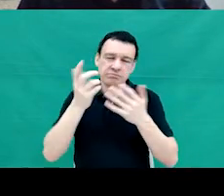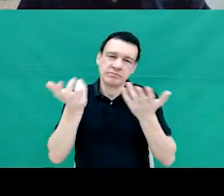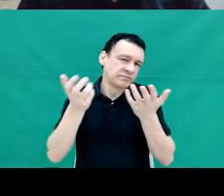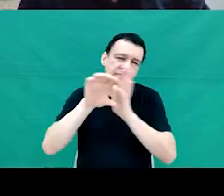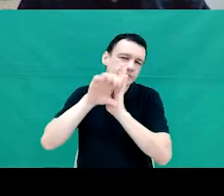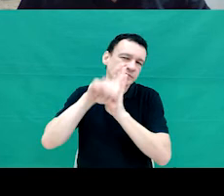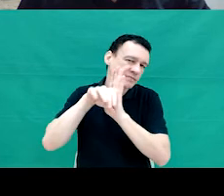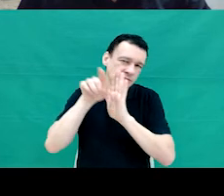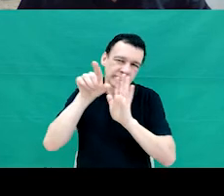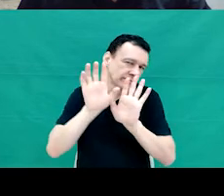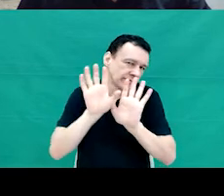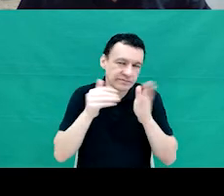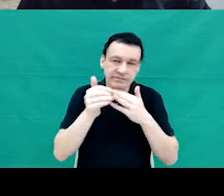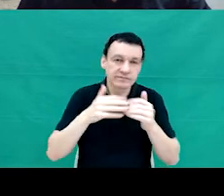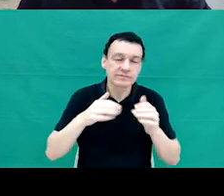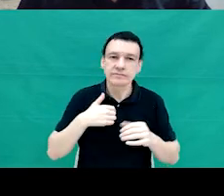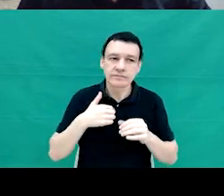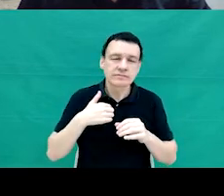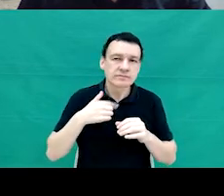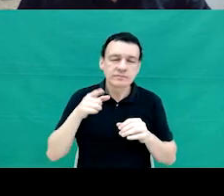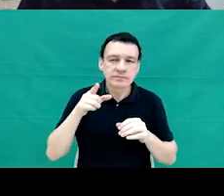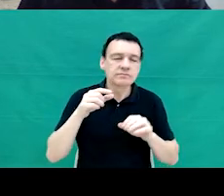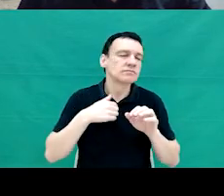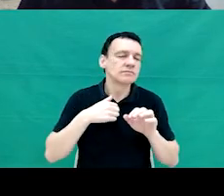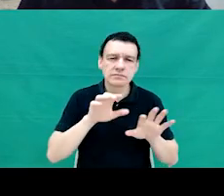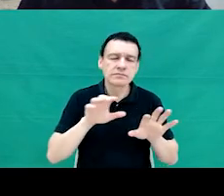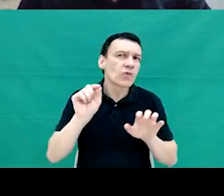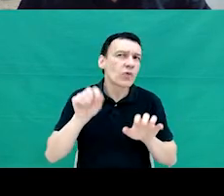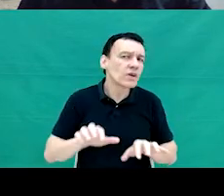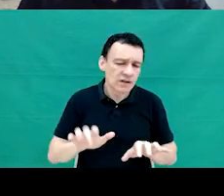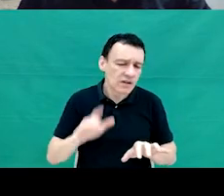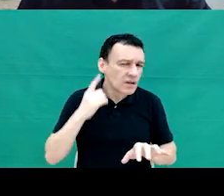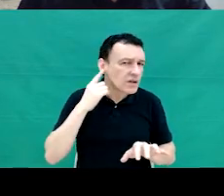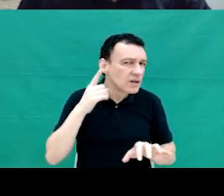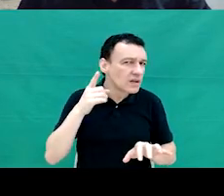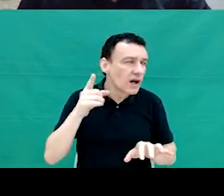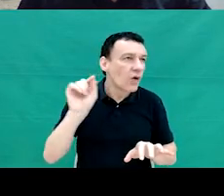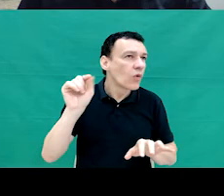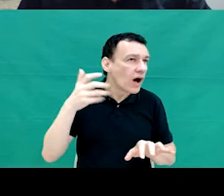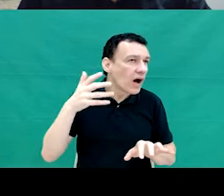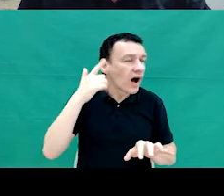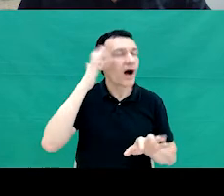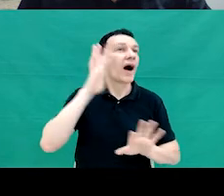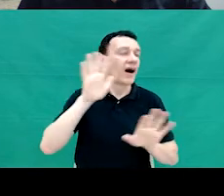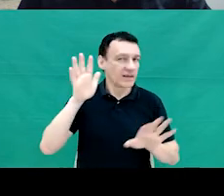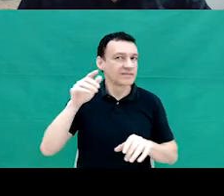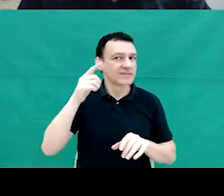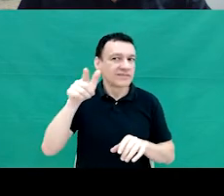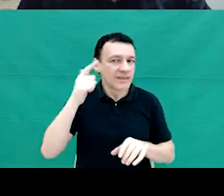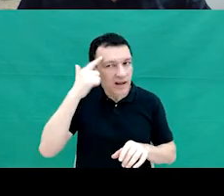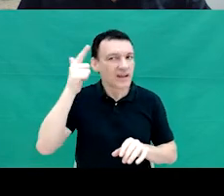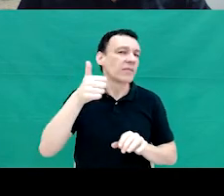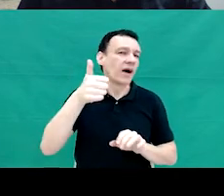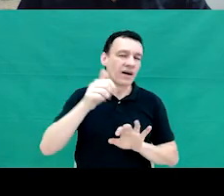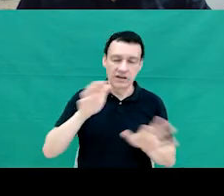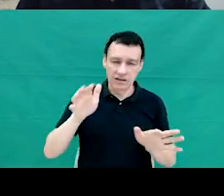sendo apresentado, do que você ter que memorizar uma longa instrução, um longo tutorial. E a gente trouxe aqui, até